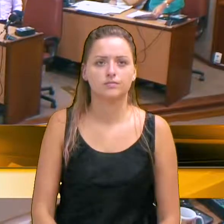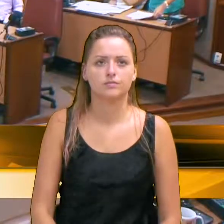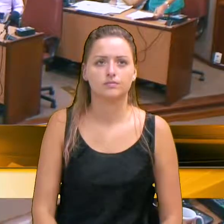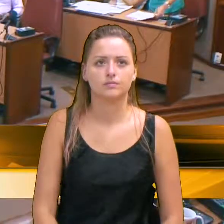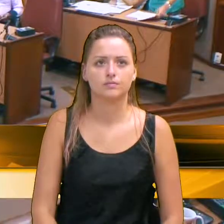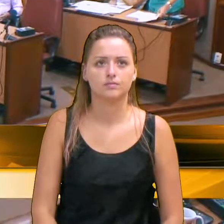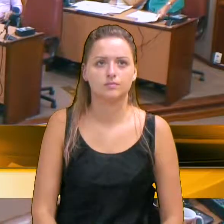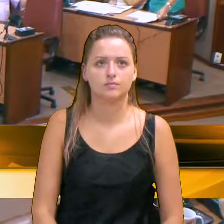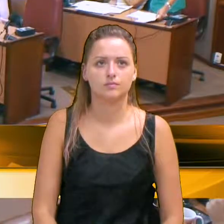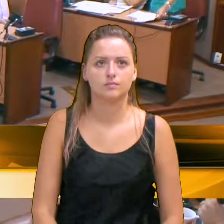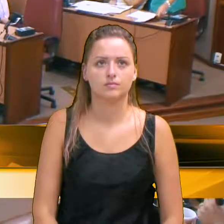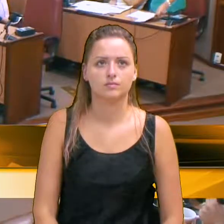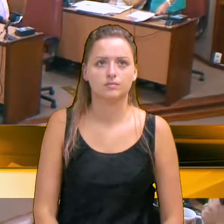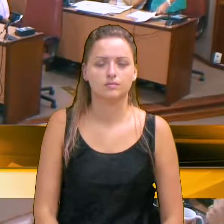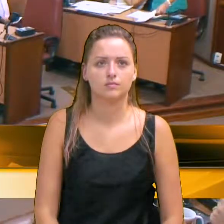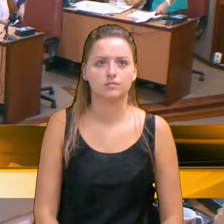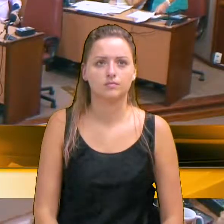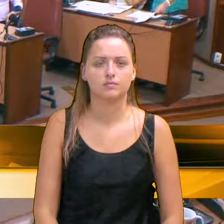Senhor presidente,